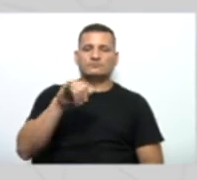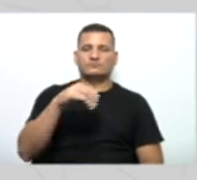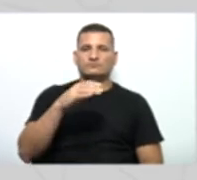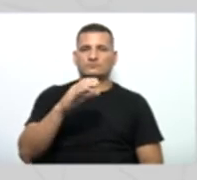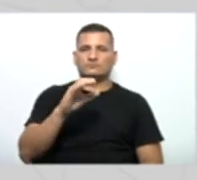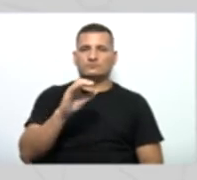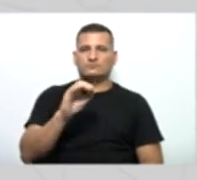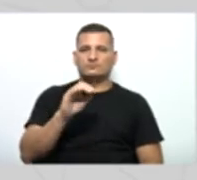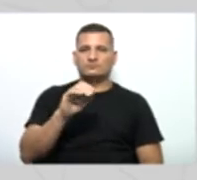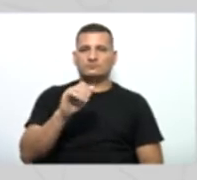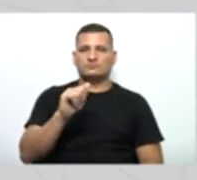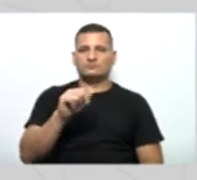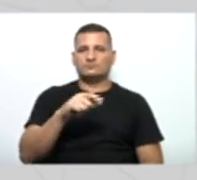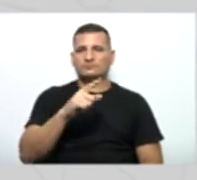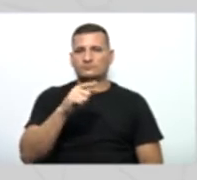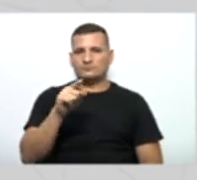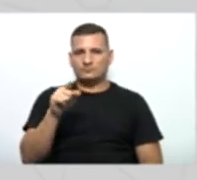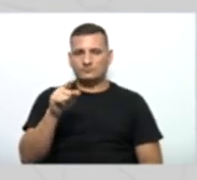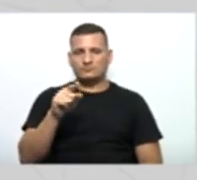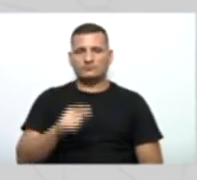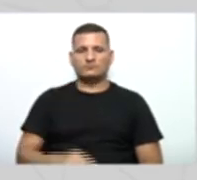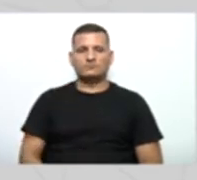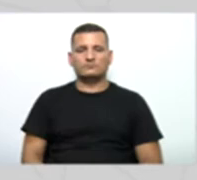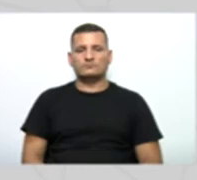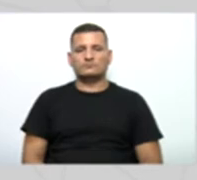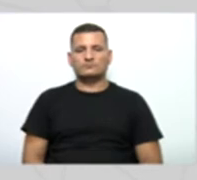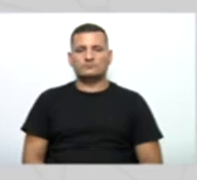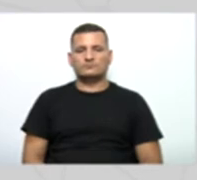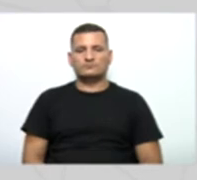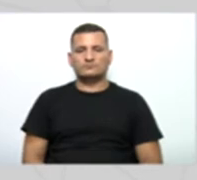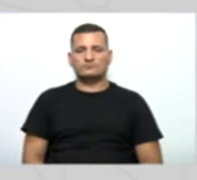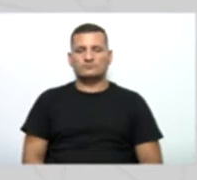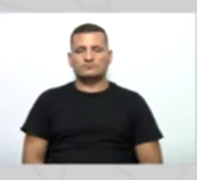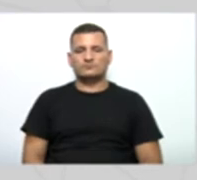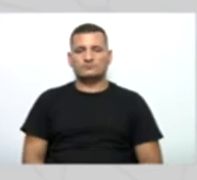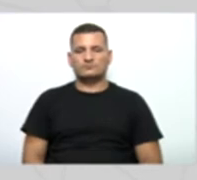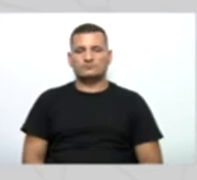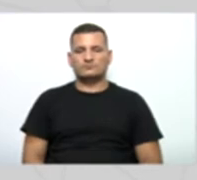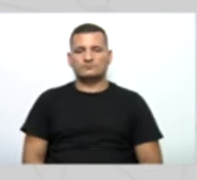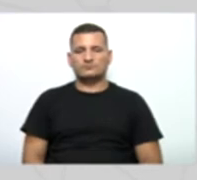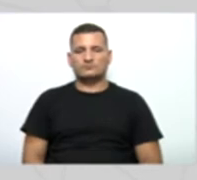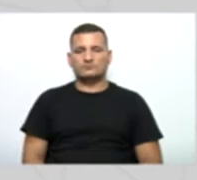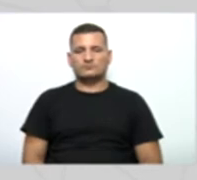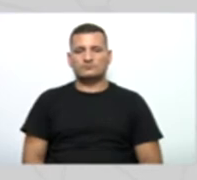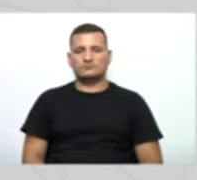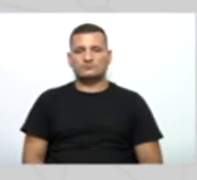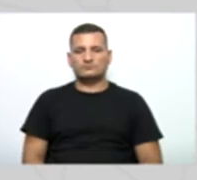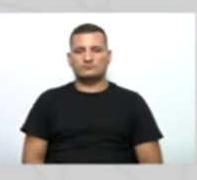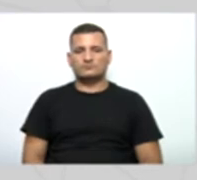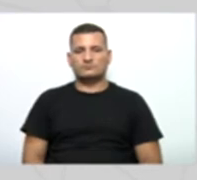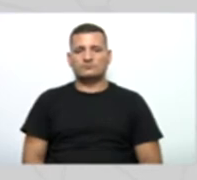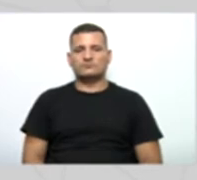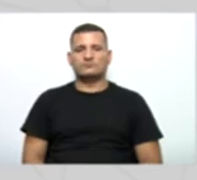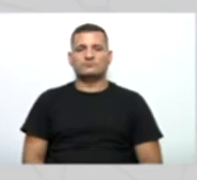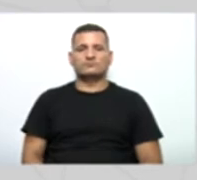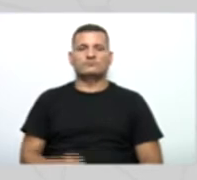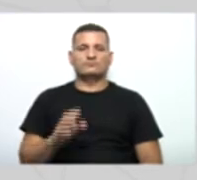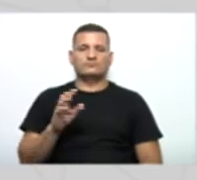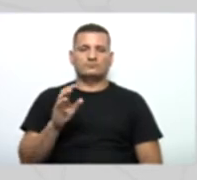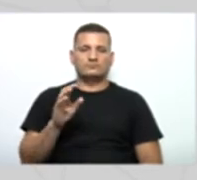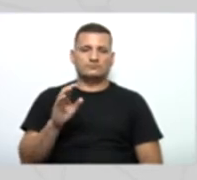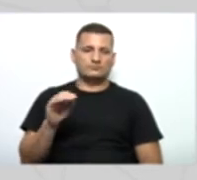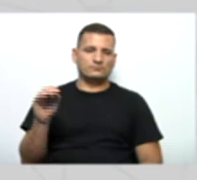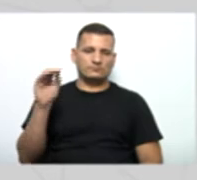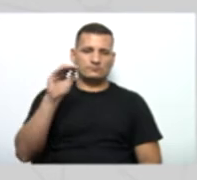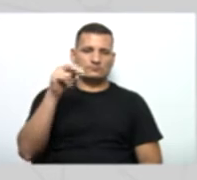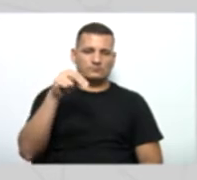vai vir junto do parâmetro N e vai ser armazenado no atributo self-nome. E vou mandar agora